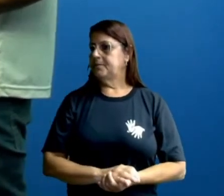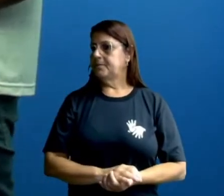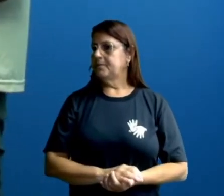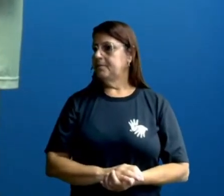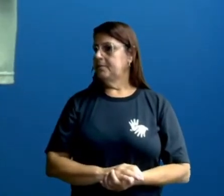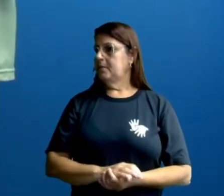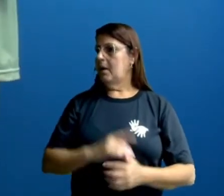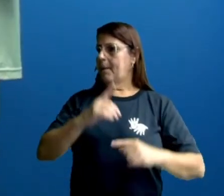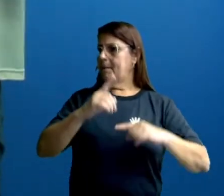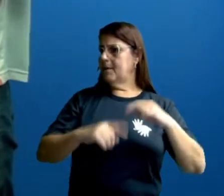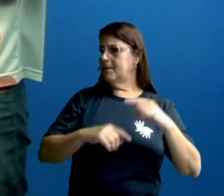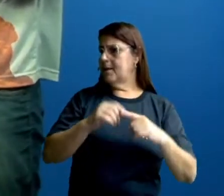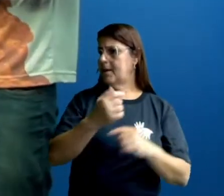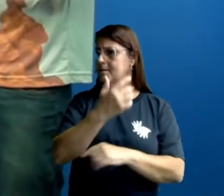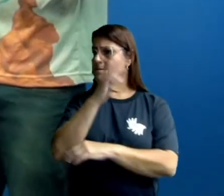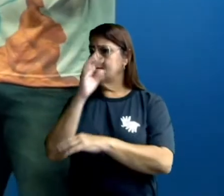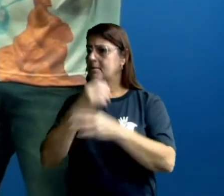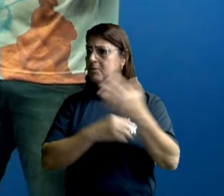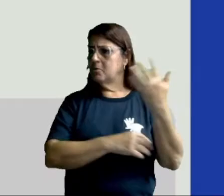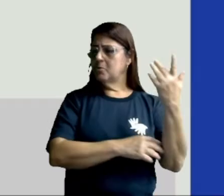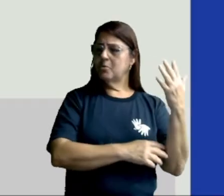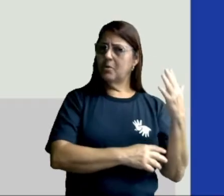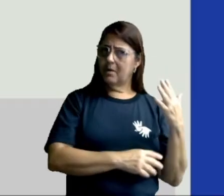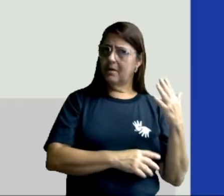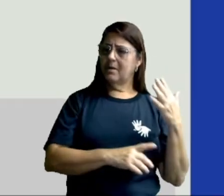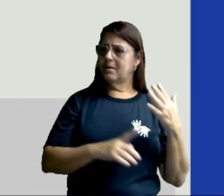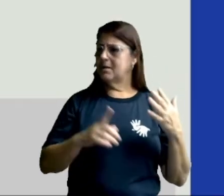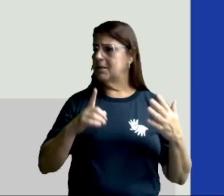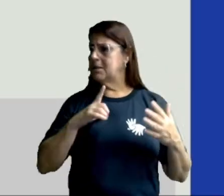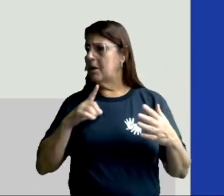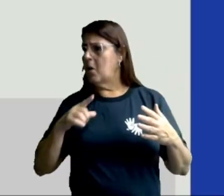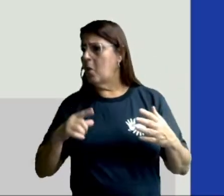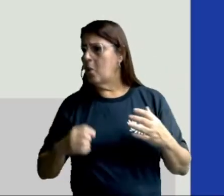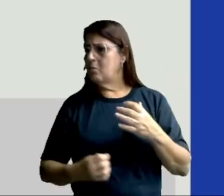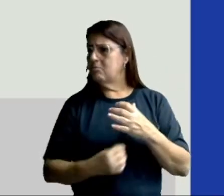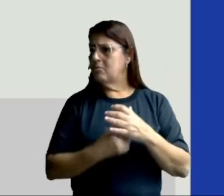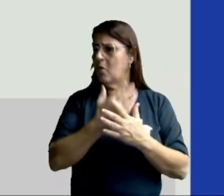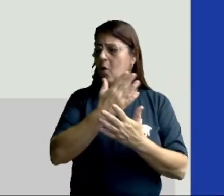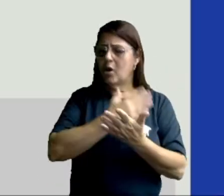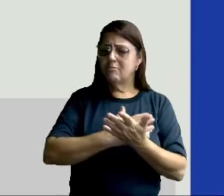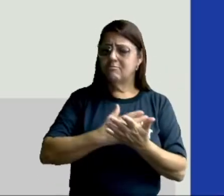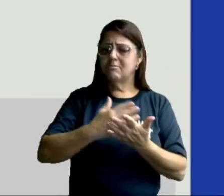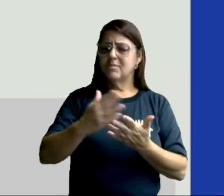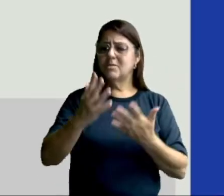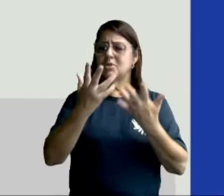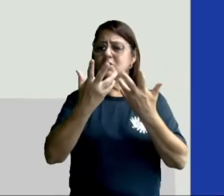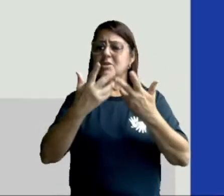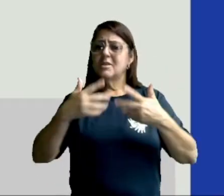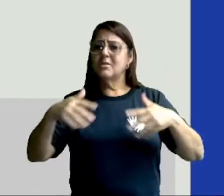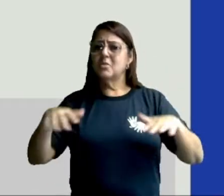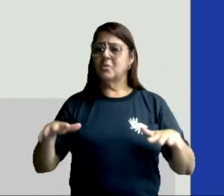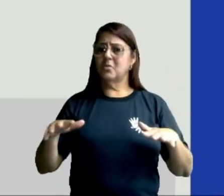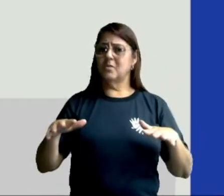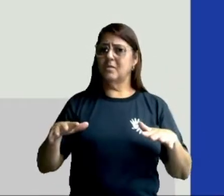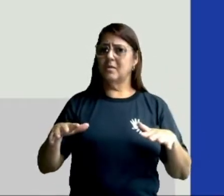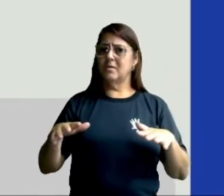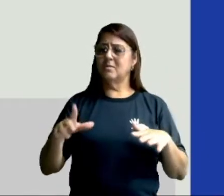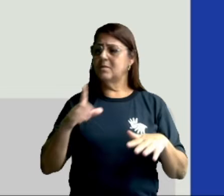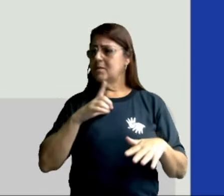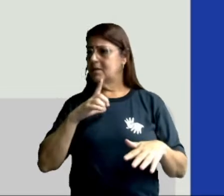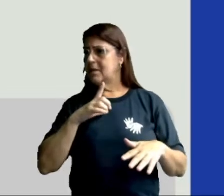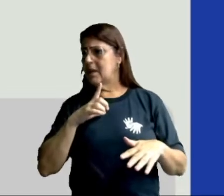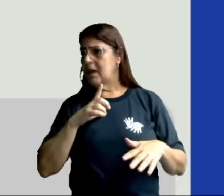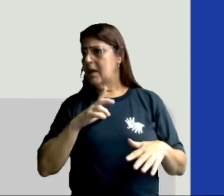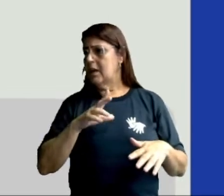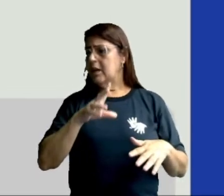Certo? Os materiais, eles podem ter uma origem natural, tá certo? Os materiais naturais